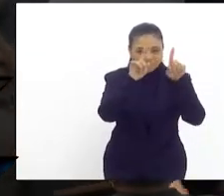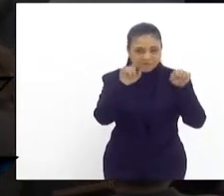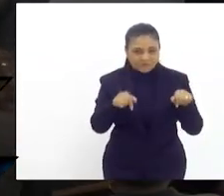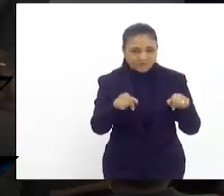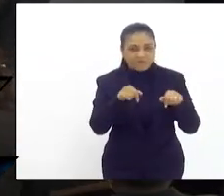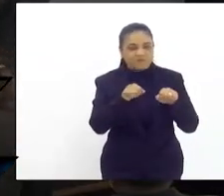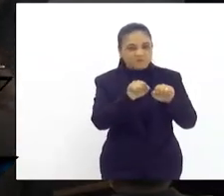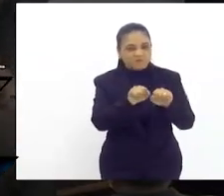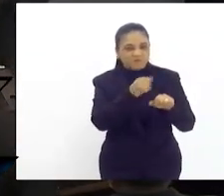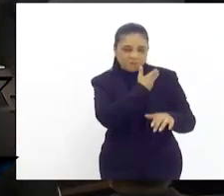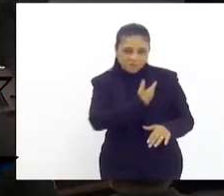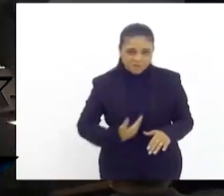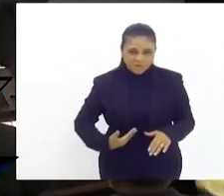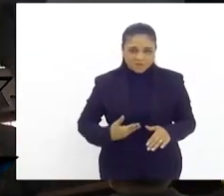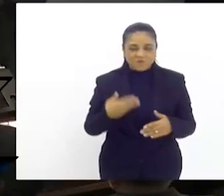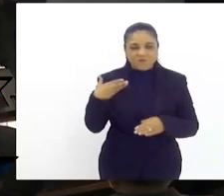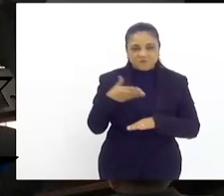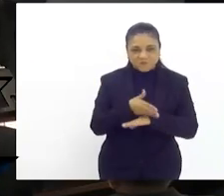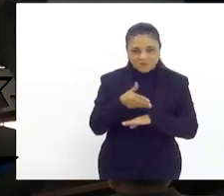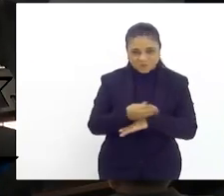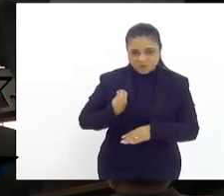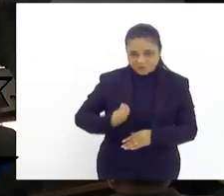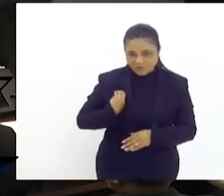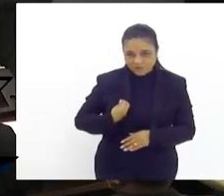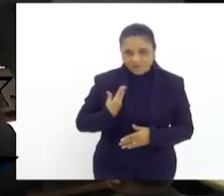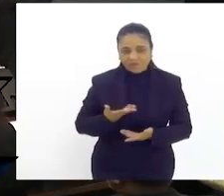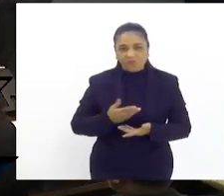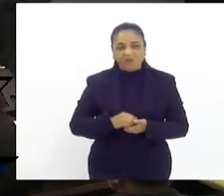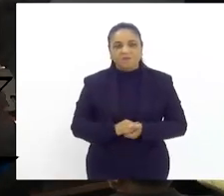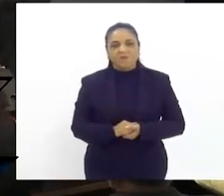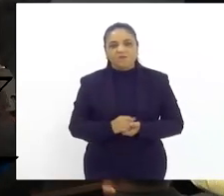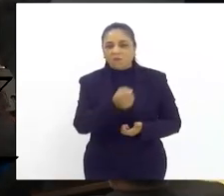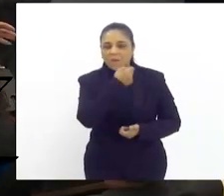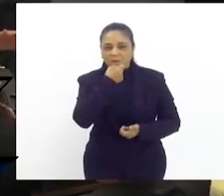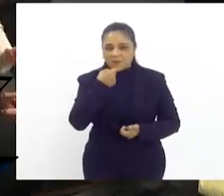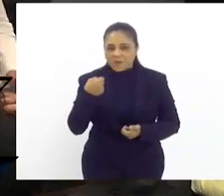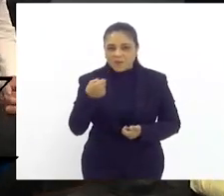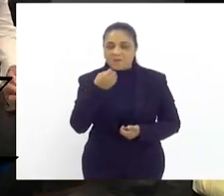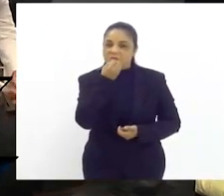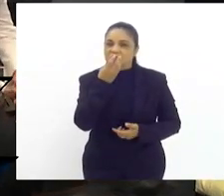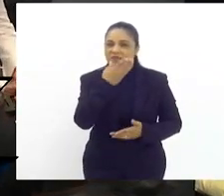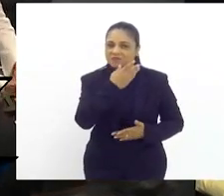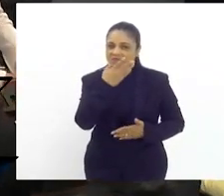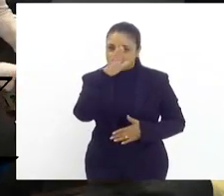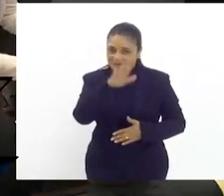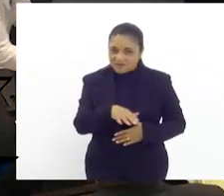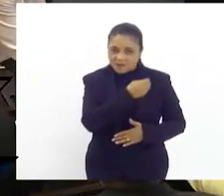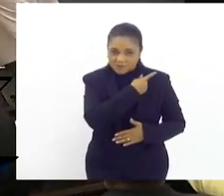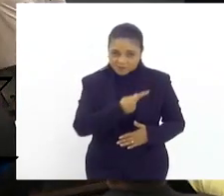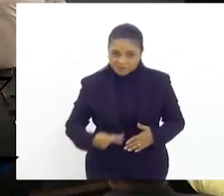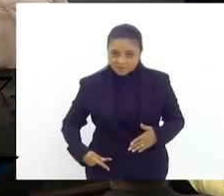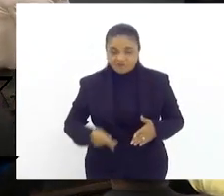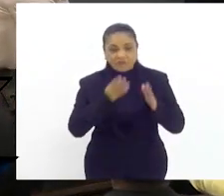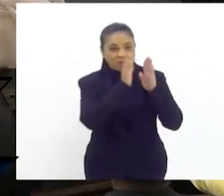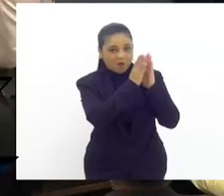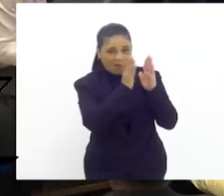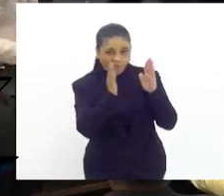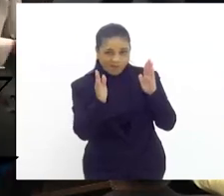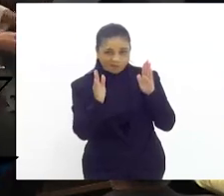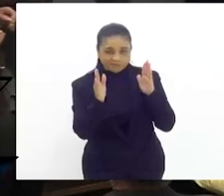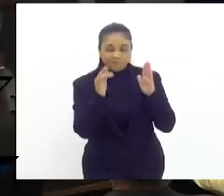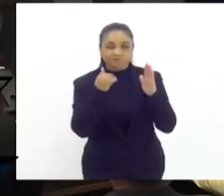presente que é usado a palavra meu Anderson por favor por favor pedir aqui um pela ordem vontade